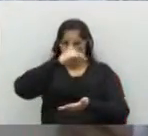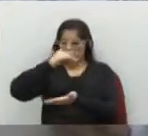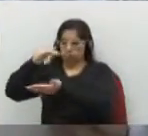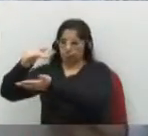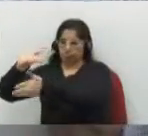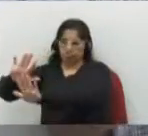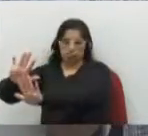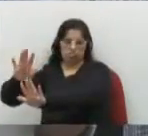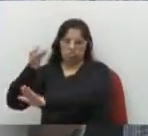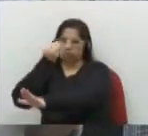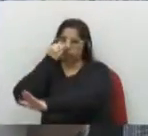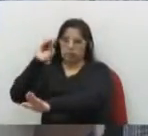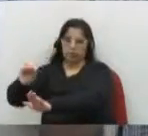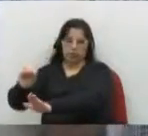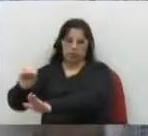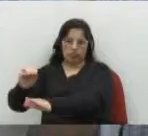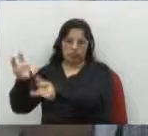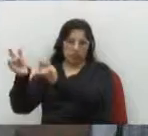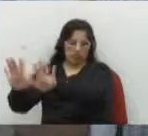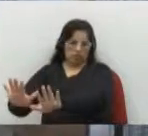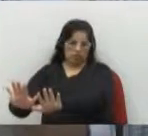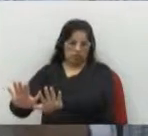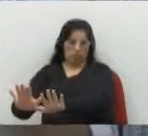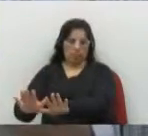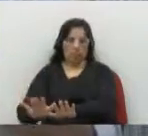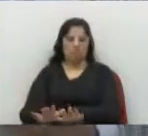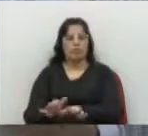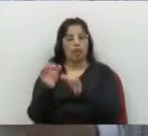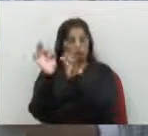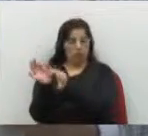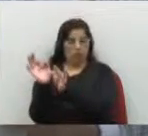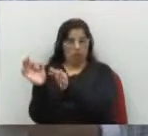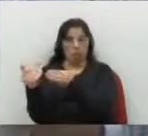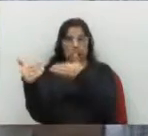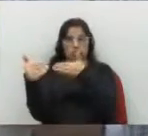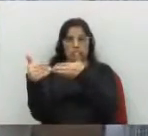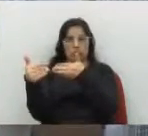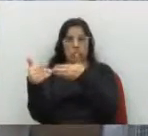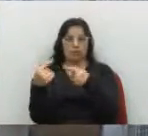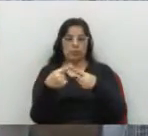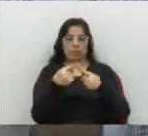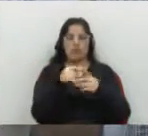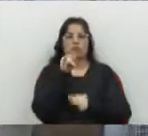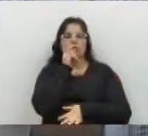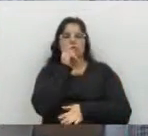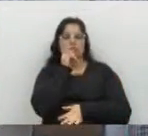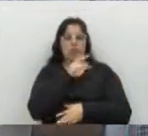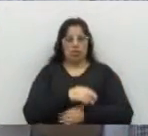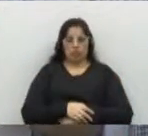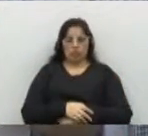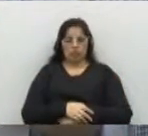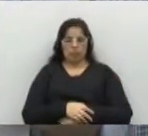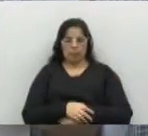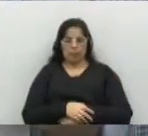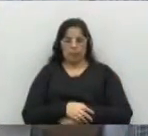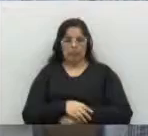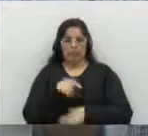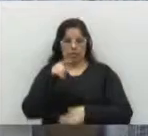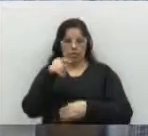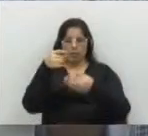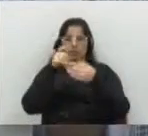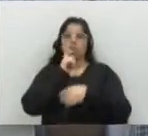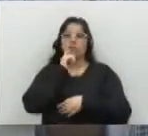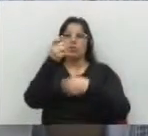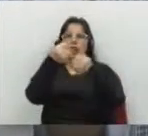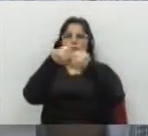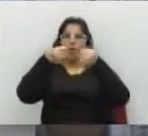saiu, que quando a gente vai na geladeira e encontra um queijo lá, toma um pedaço embolorado, se a gente cortar aquela